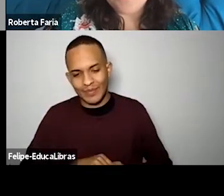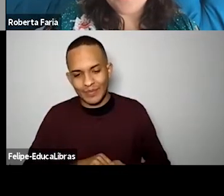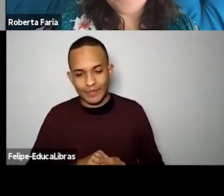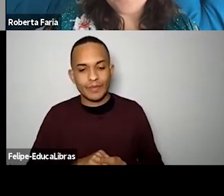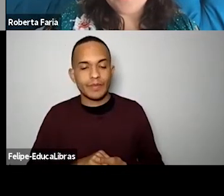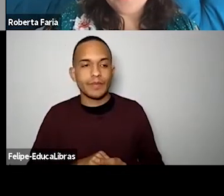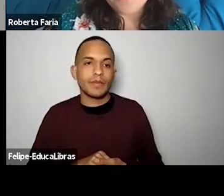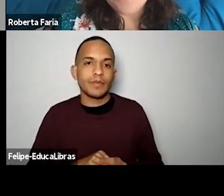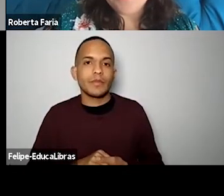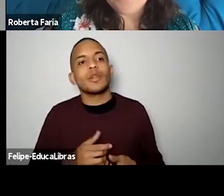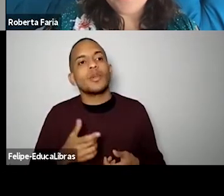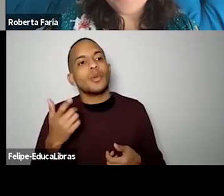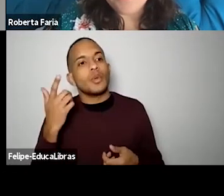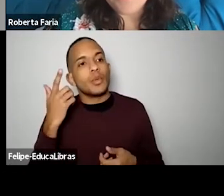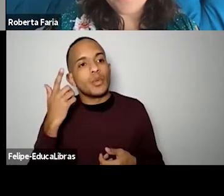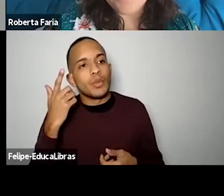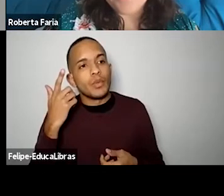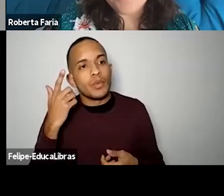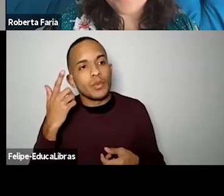Mas eu vou seguir